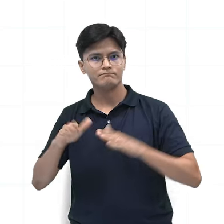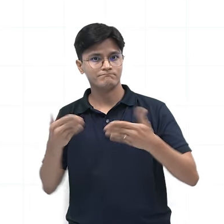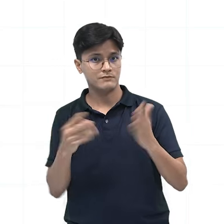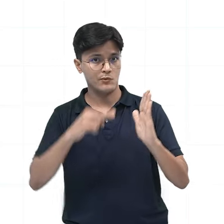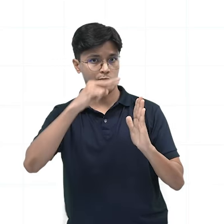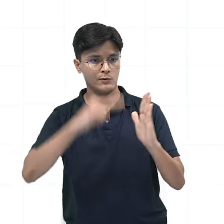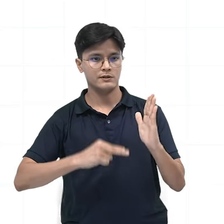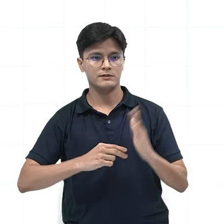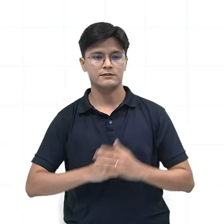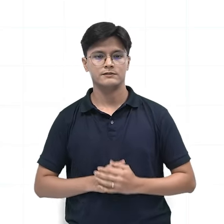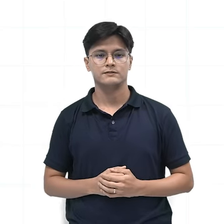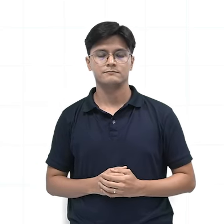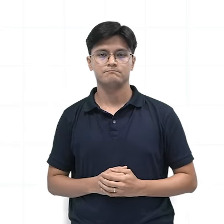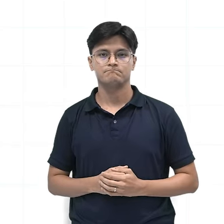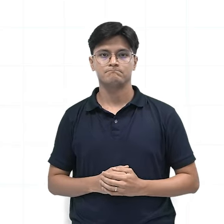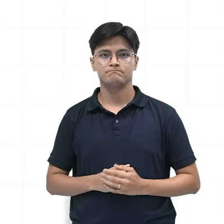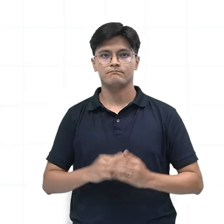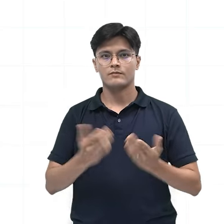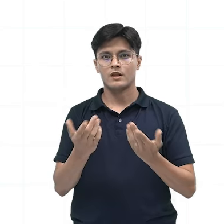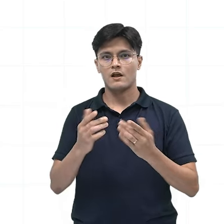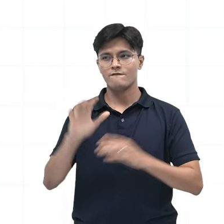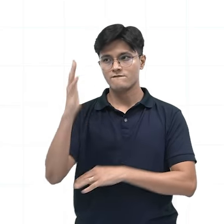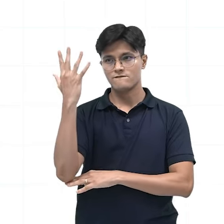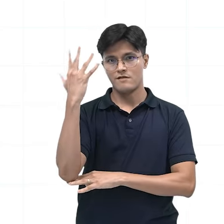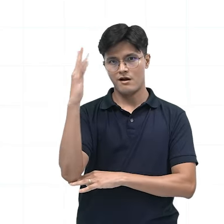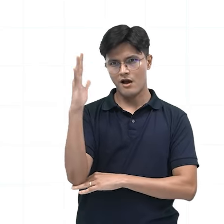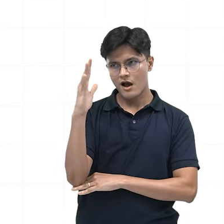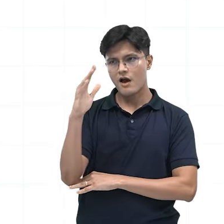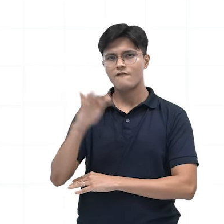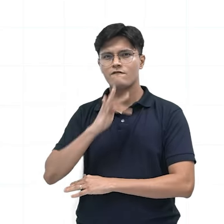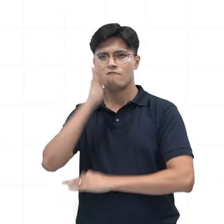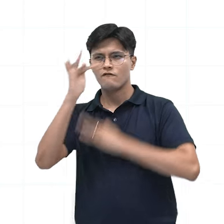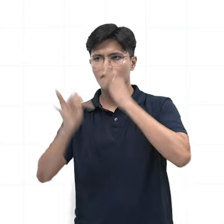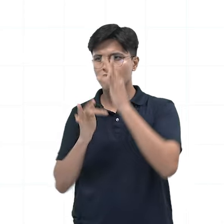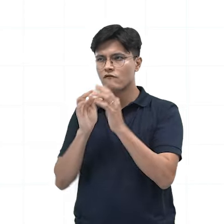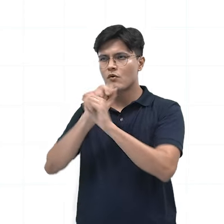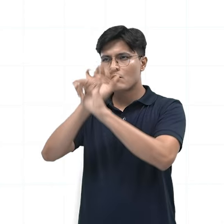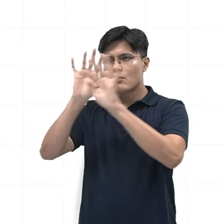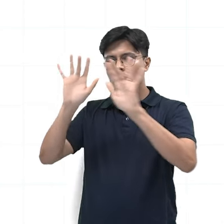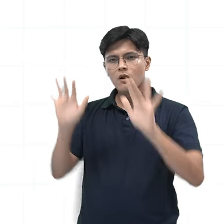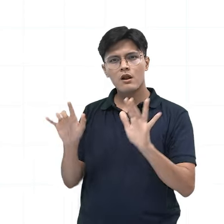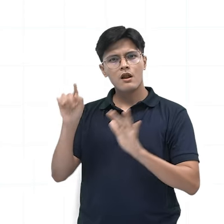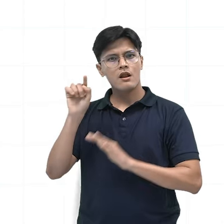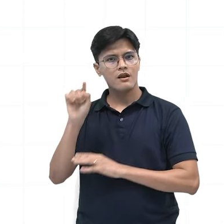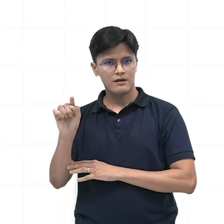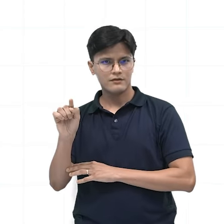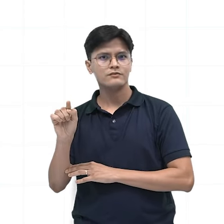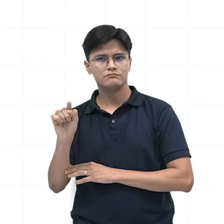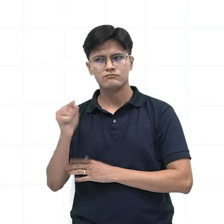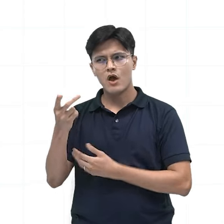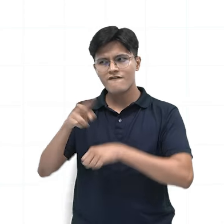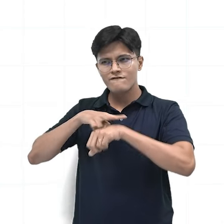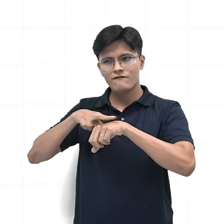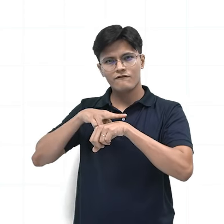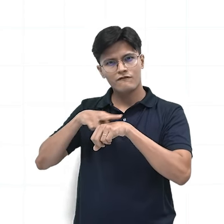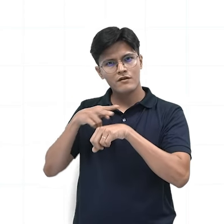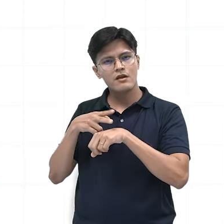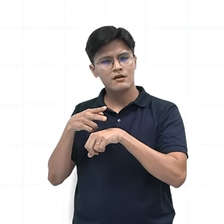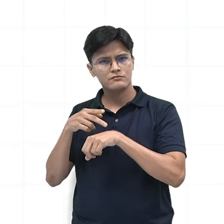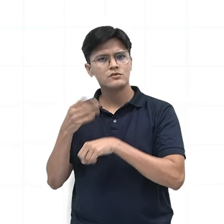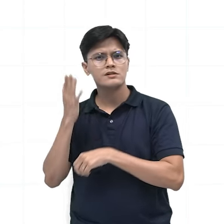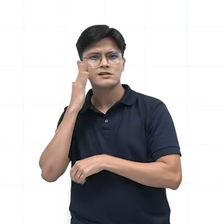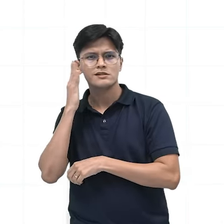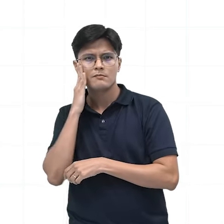verde pinho. Ai, flores do verde pinheiro. Sabeis notícias do